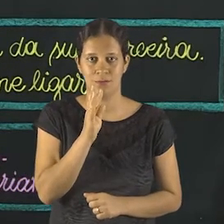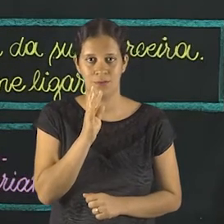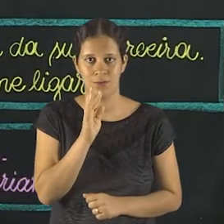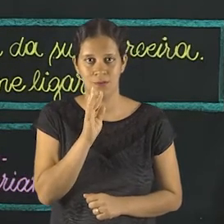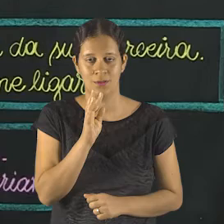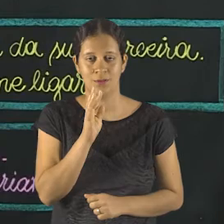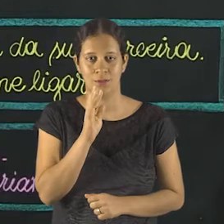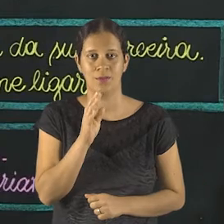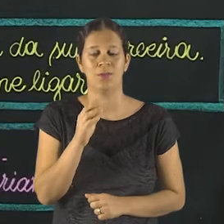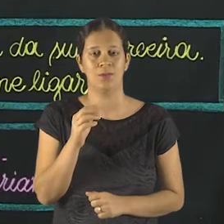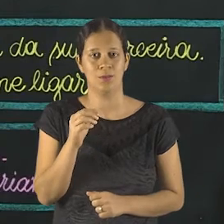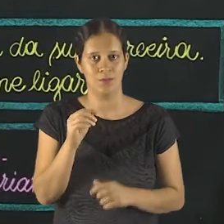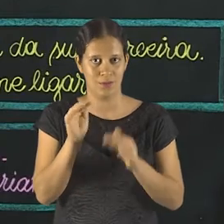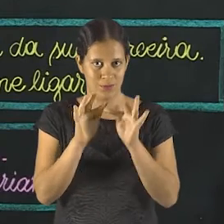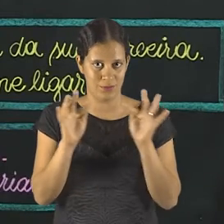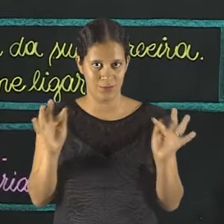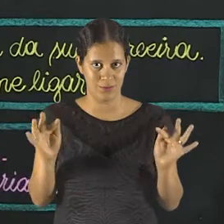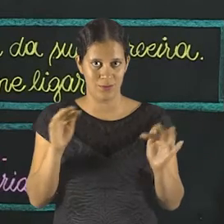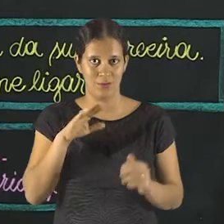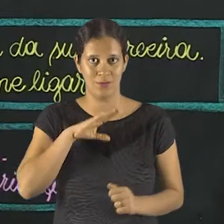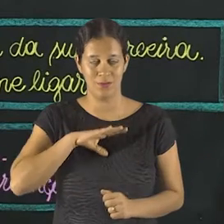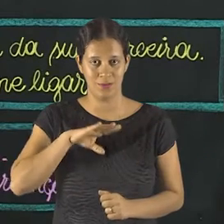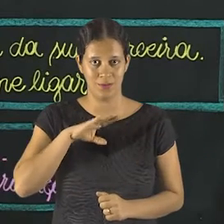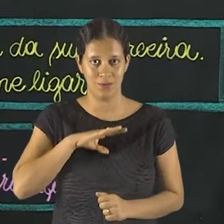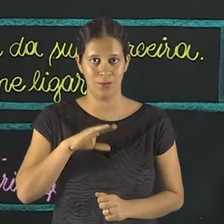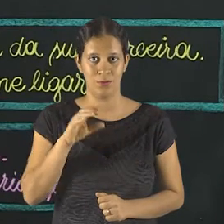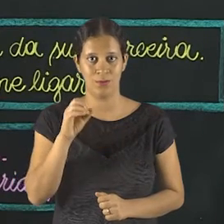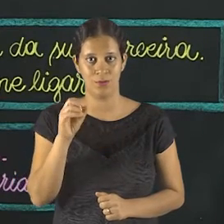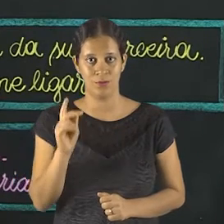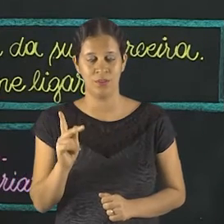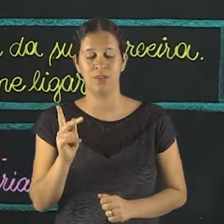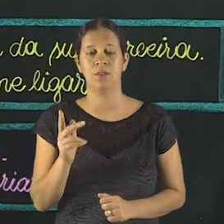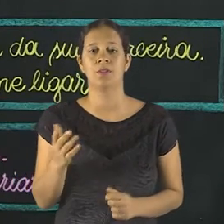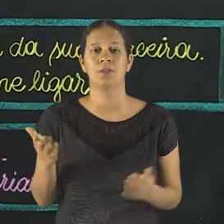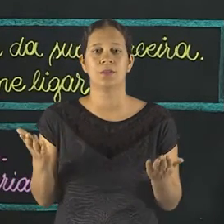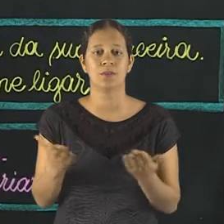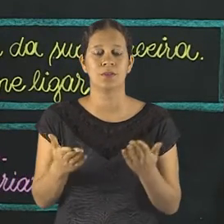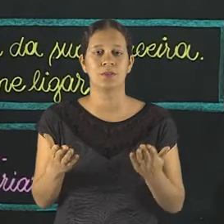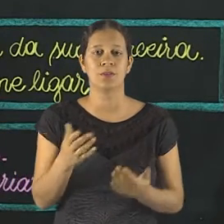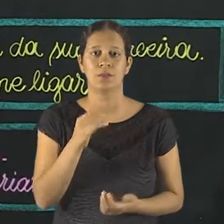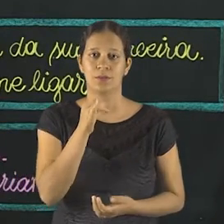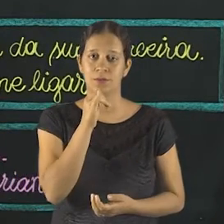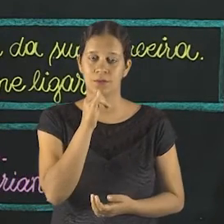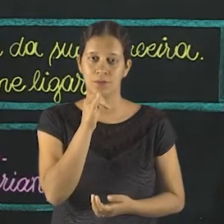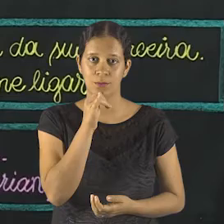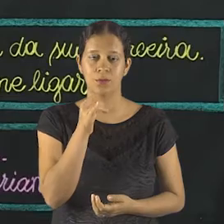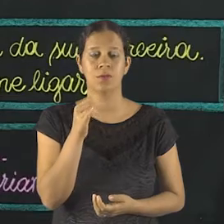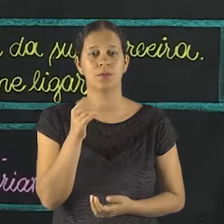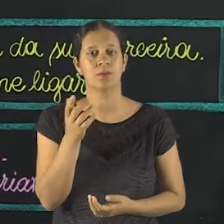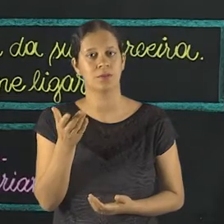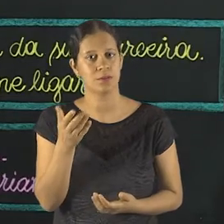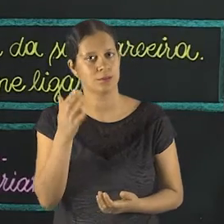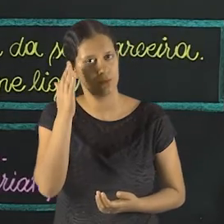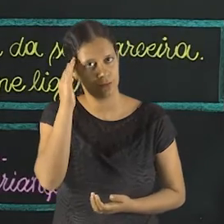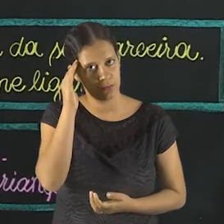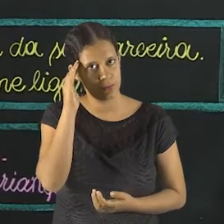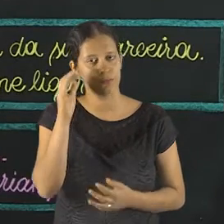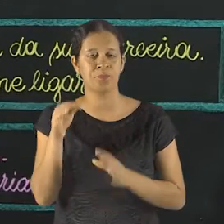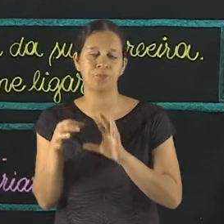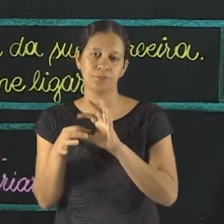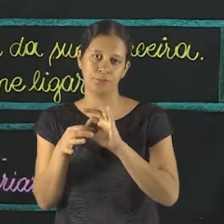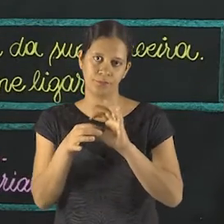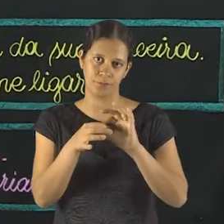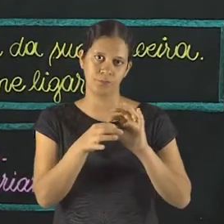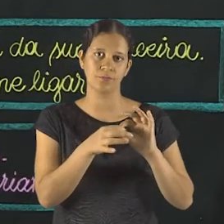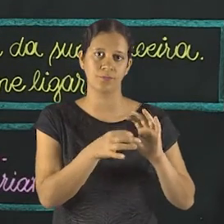reconhecer esses padrões de oração na língua portuguesa, ok? Vamos analisar alguns exemplos, porque dentro dos exemplos a gente compreende os